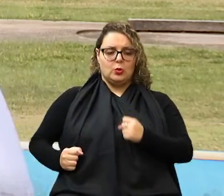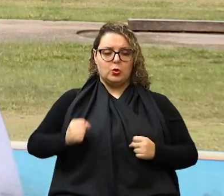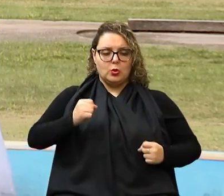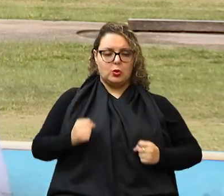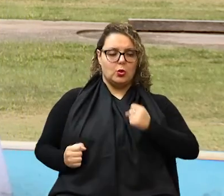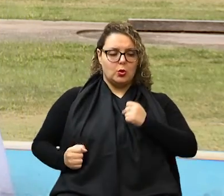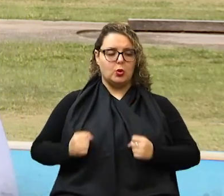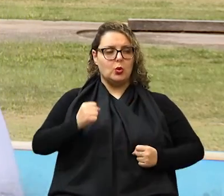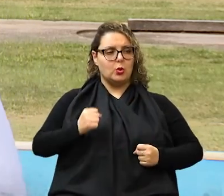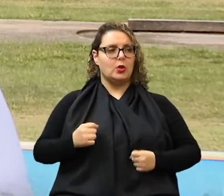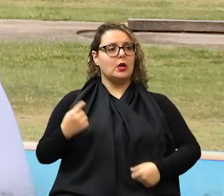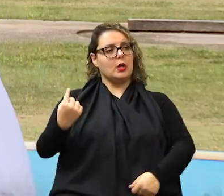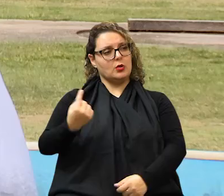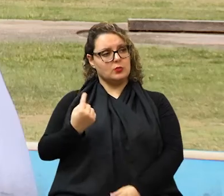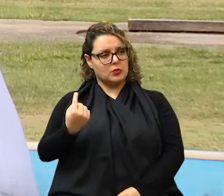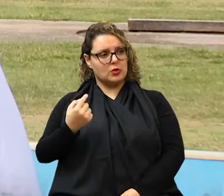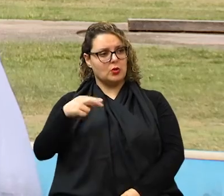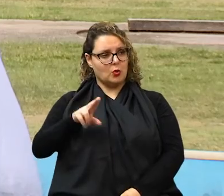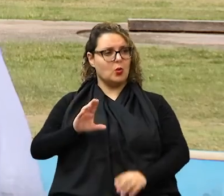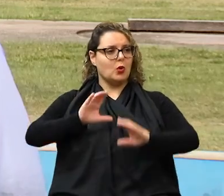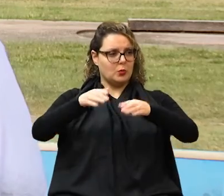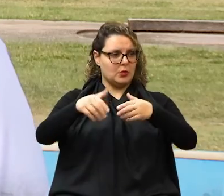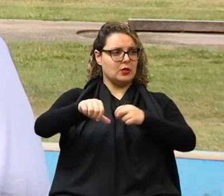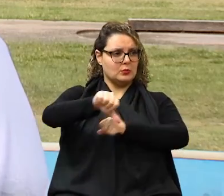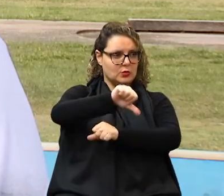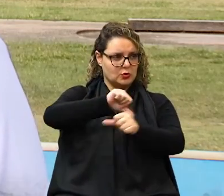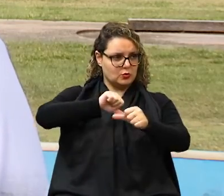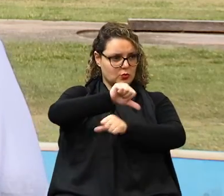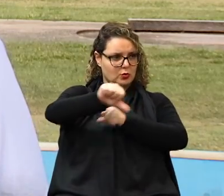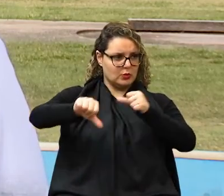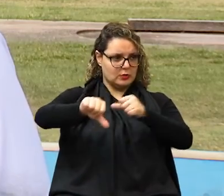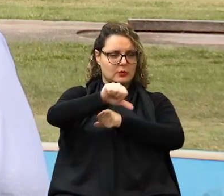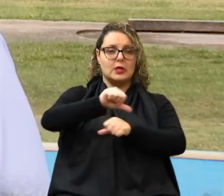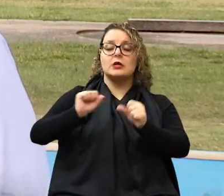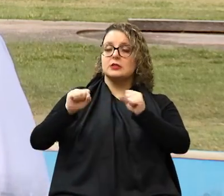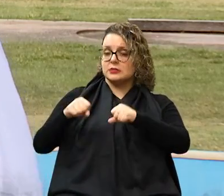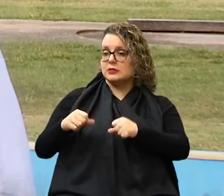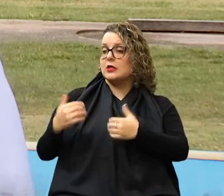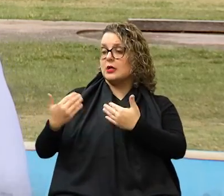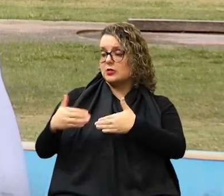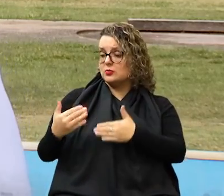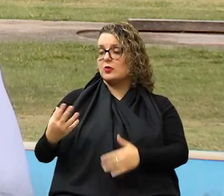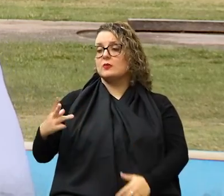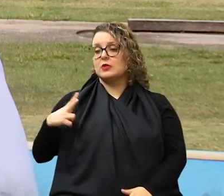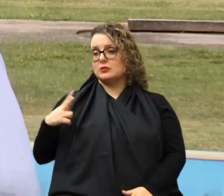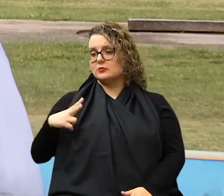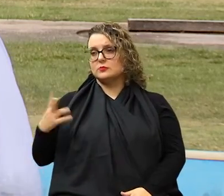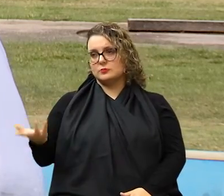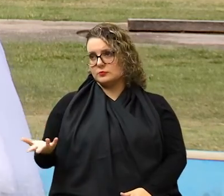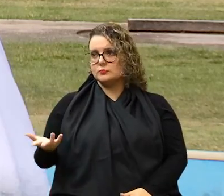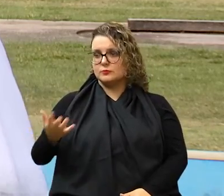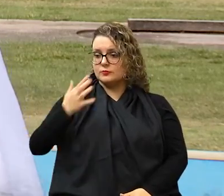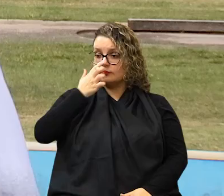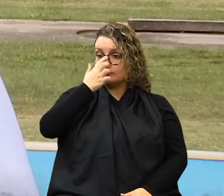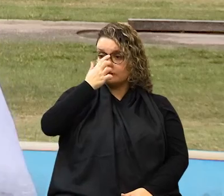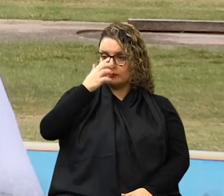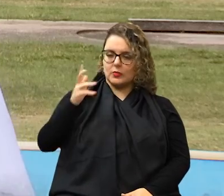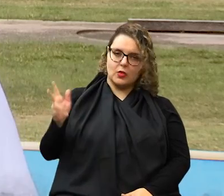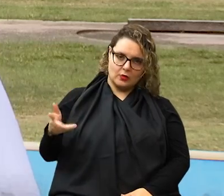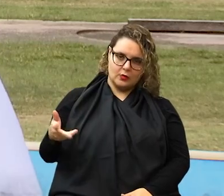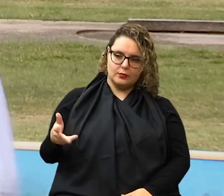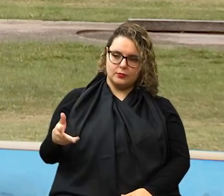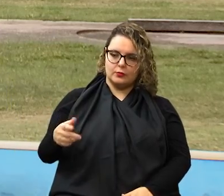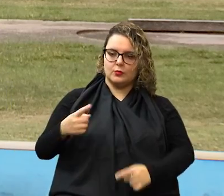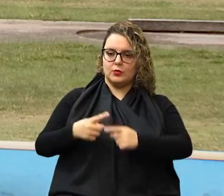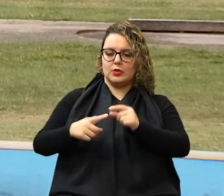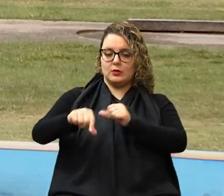corrida acontecem as provas em formato individual ou em equipe no revezamento, né? Isso, as provas individuais são na